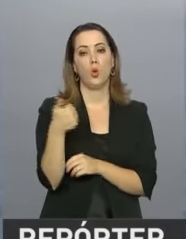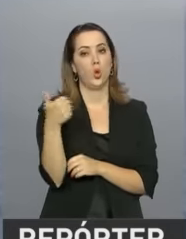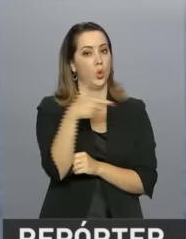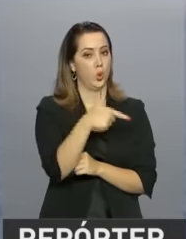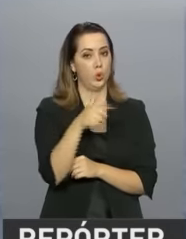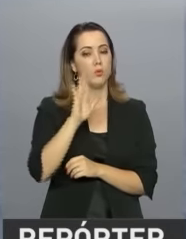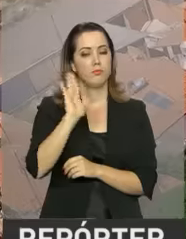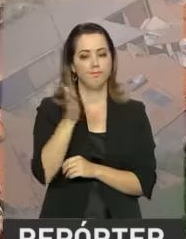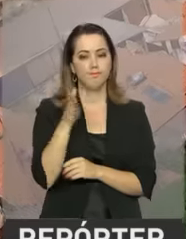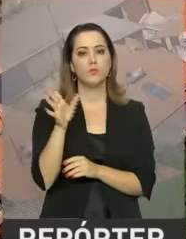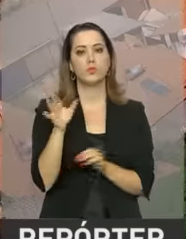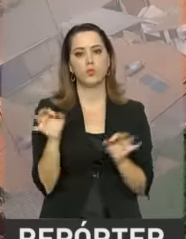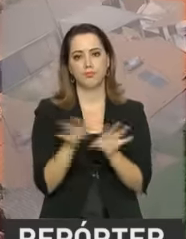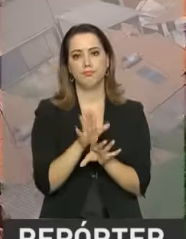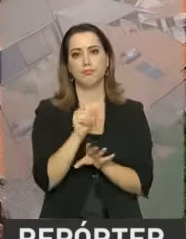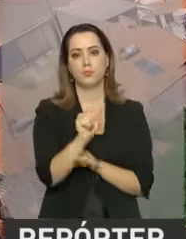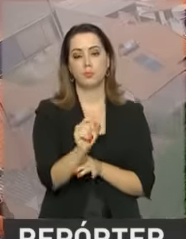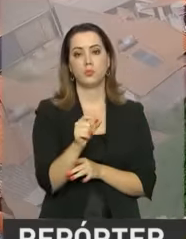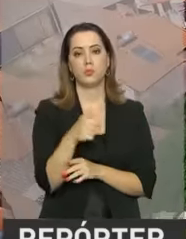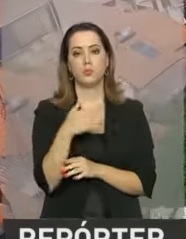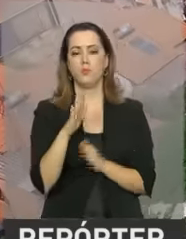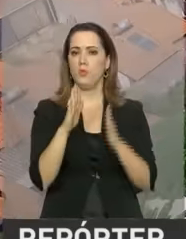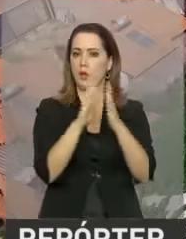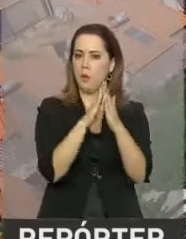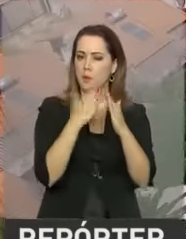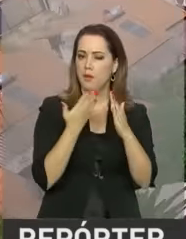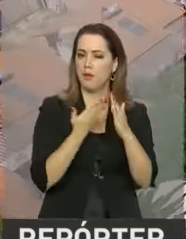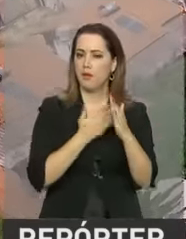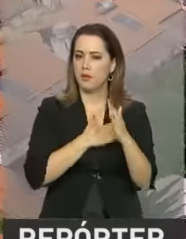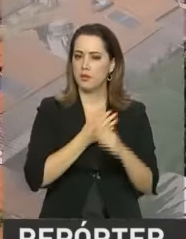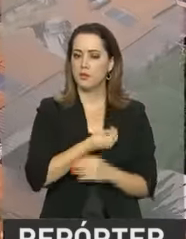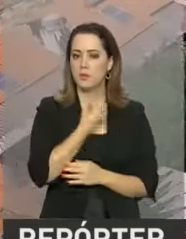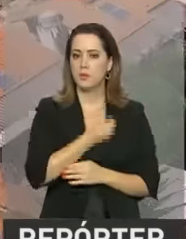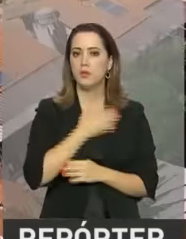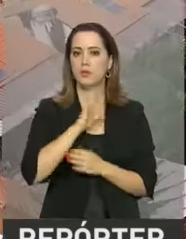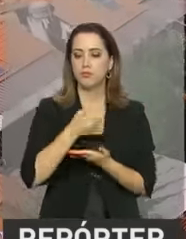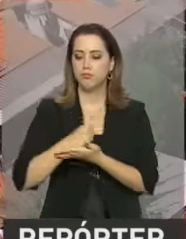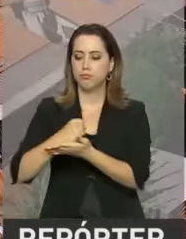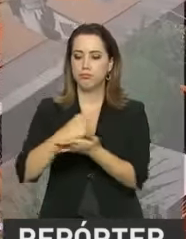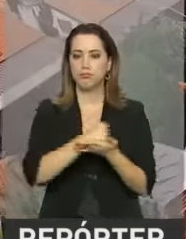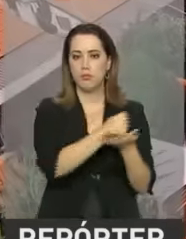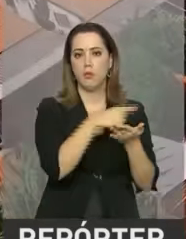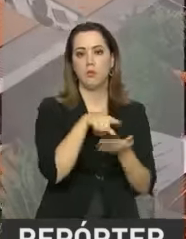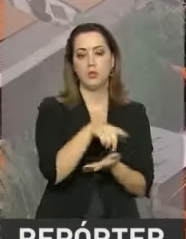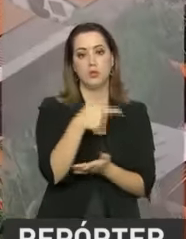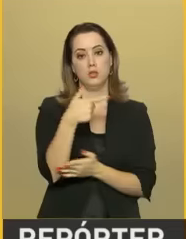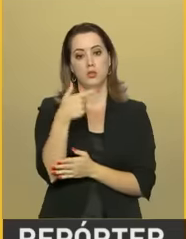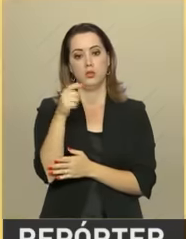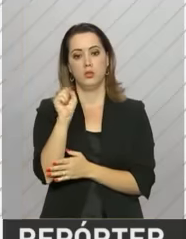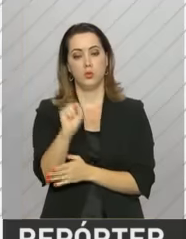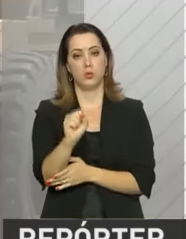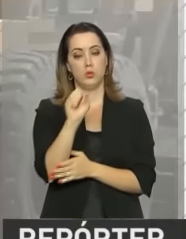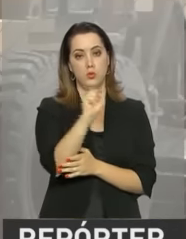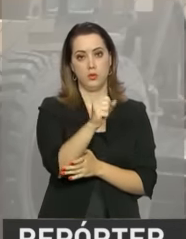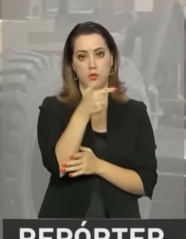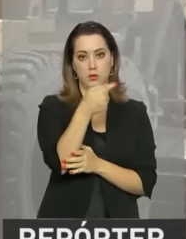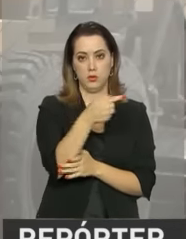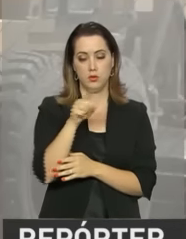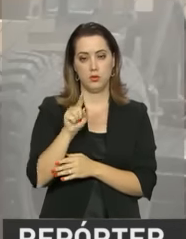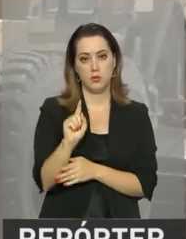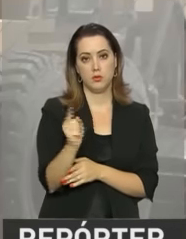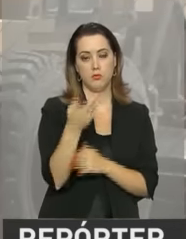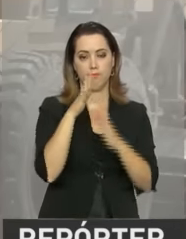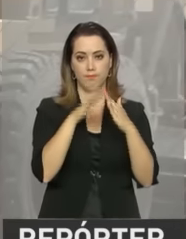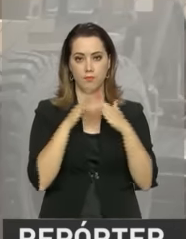concluídos e o programa Minha Casa a minha vida entregou 857 mil unidades habitacionais em urbanização e